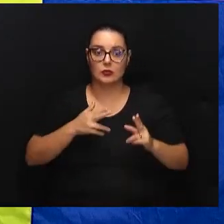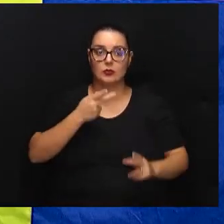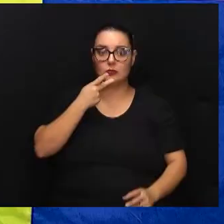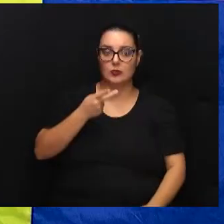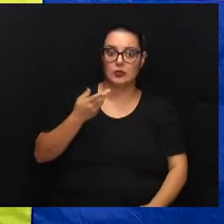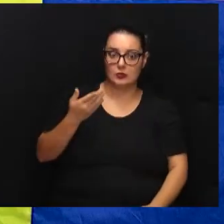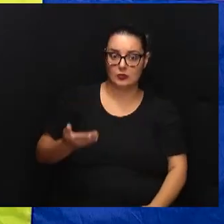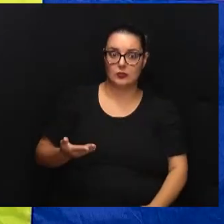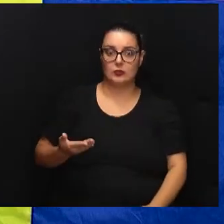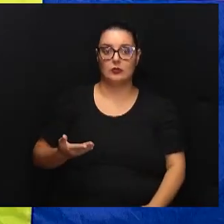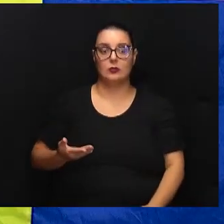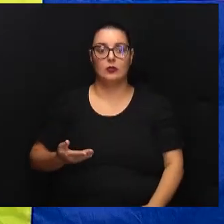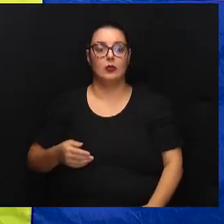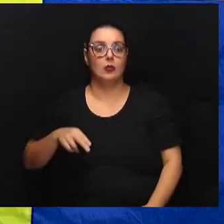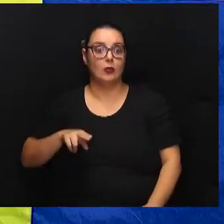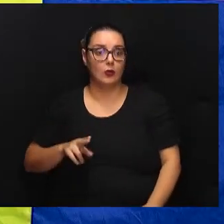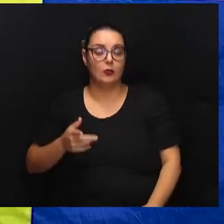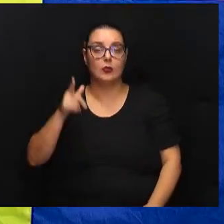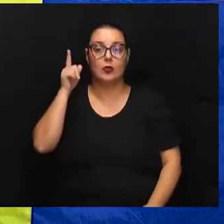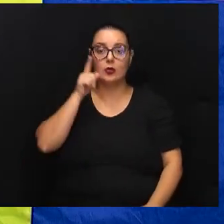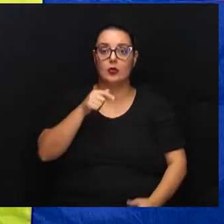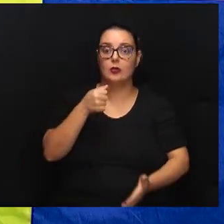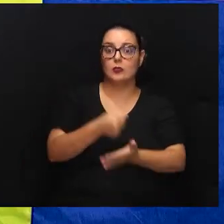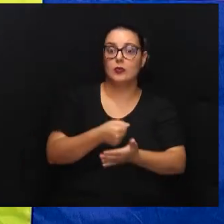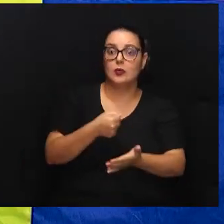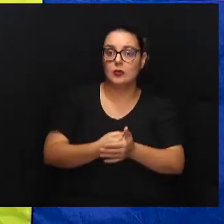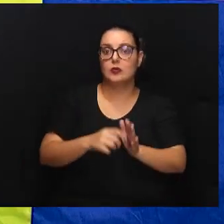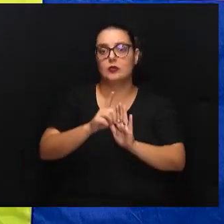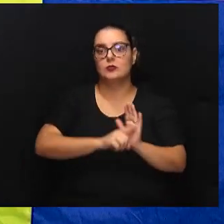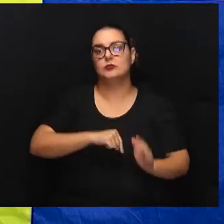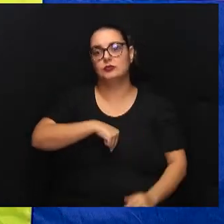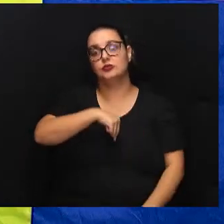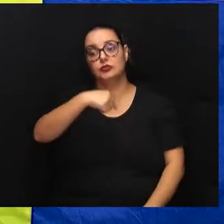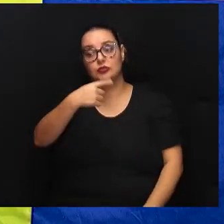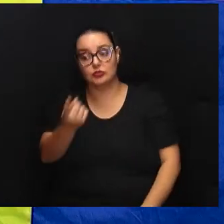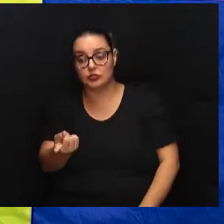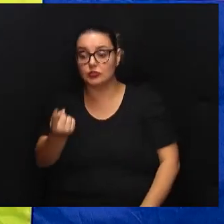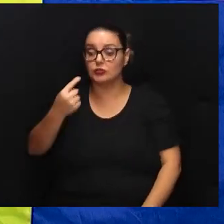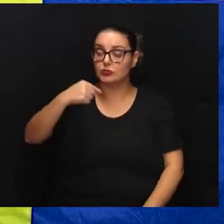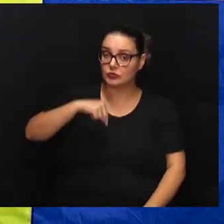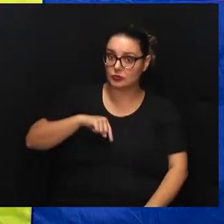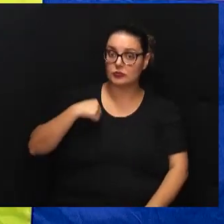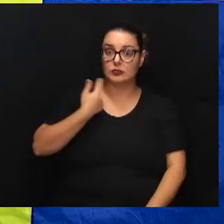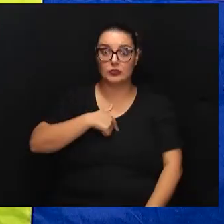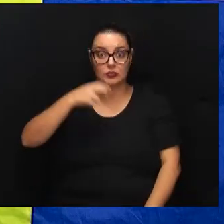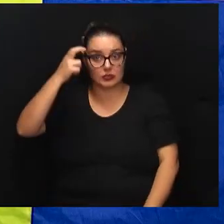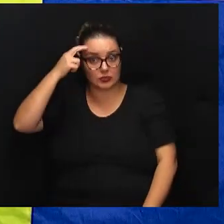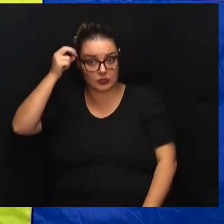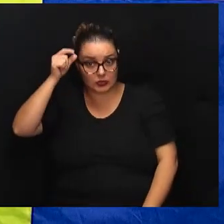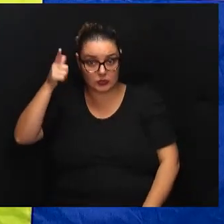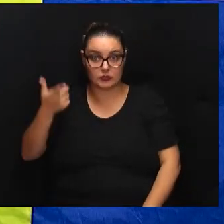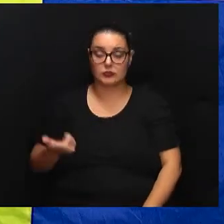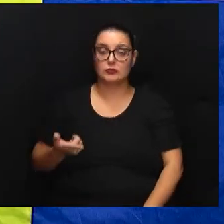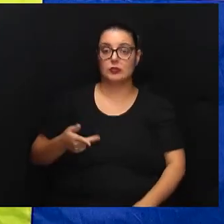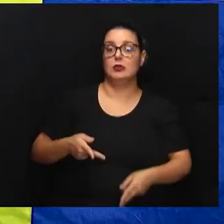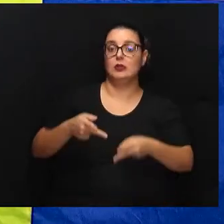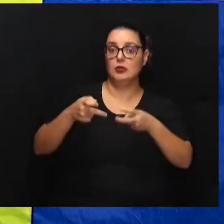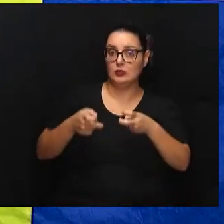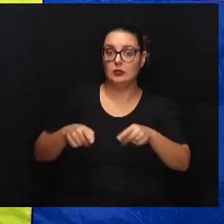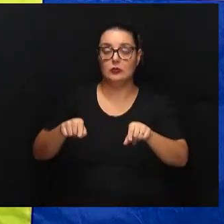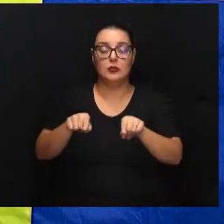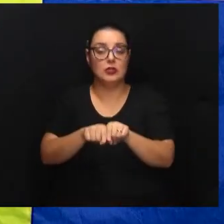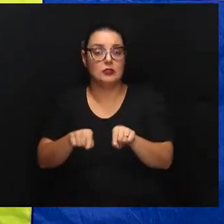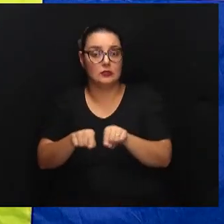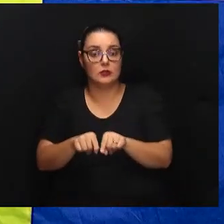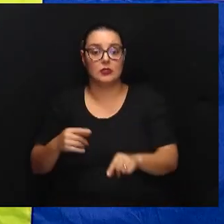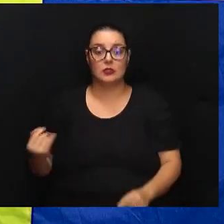garantir o nosso direito de ir e vir, né, pela nossa cultura, reconhecer também a importância das